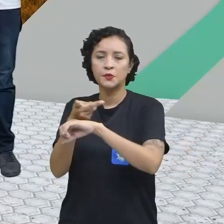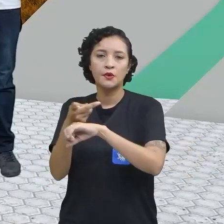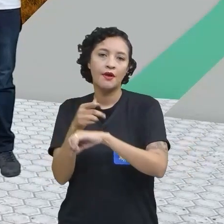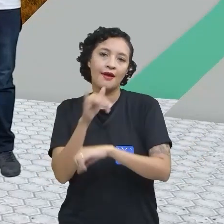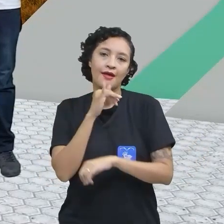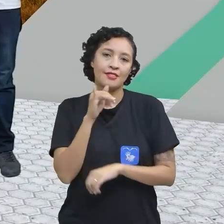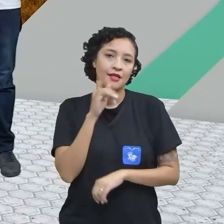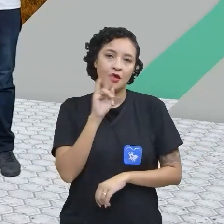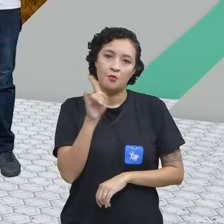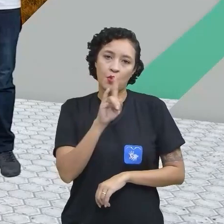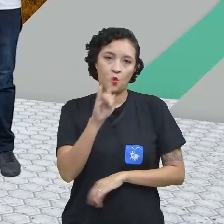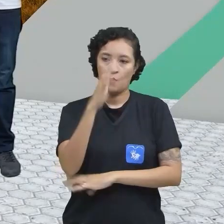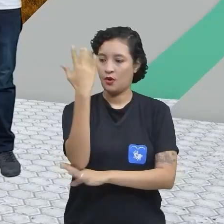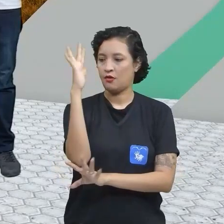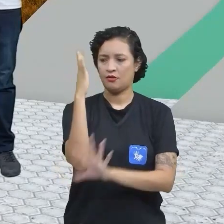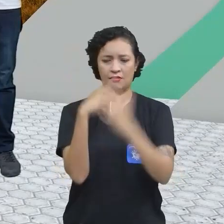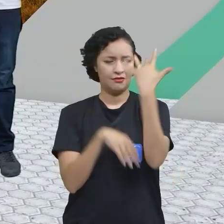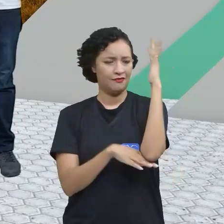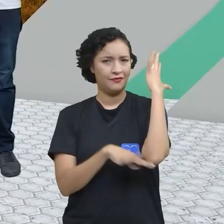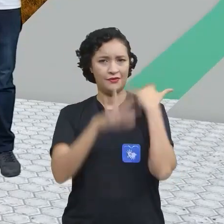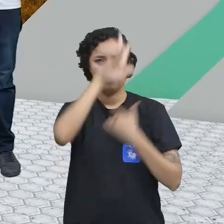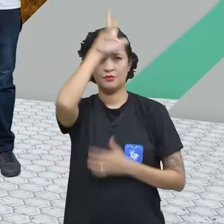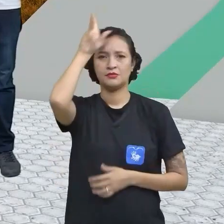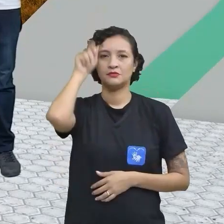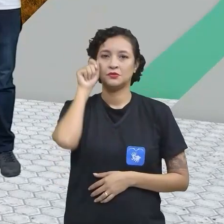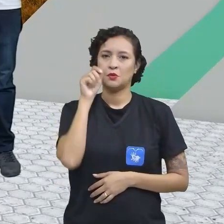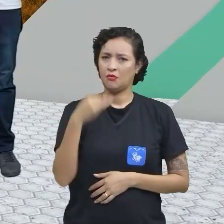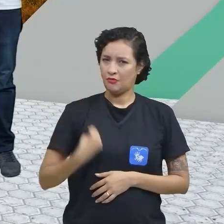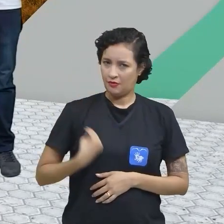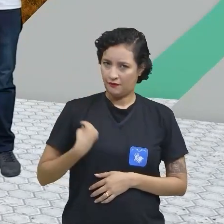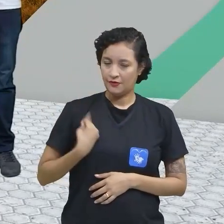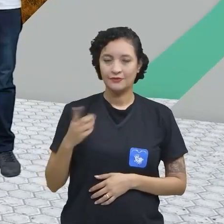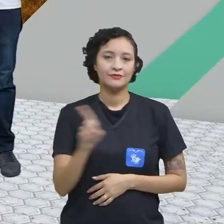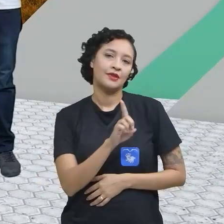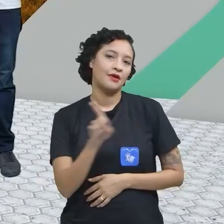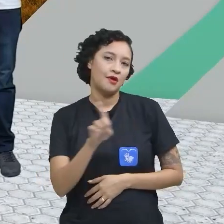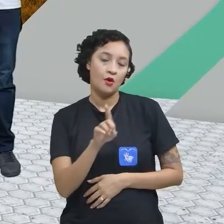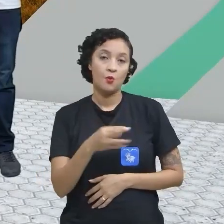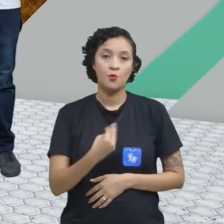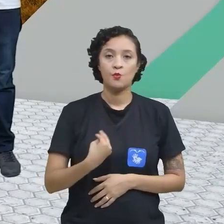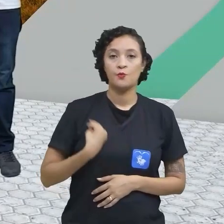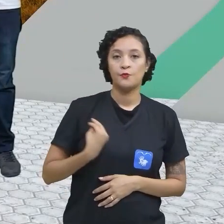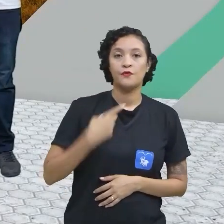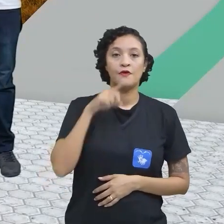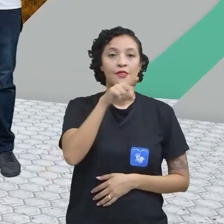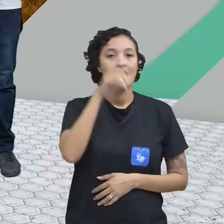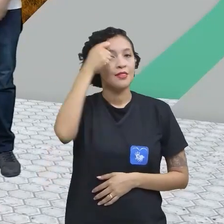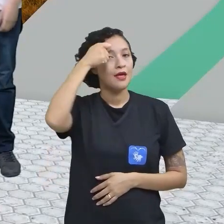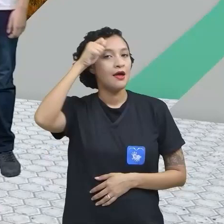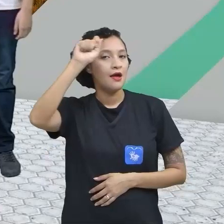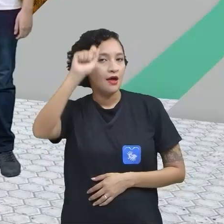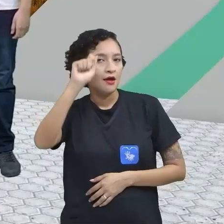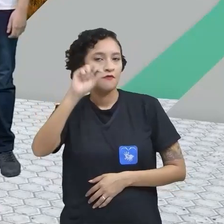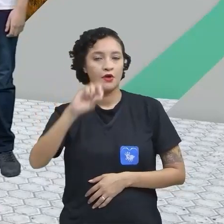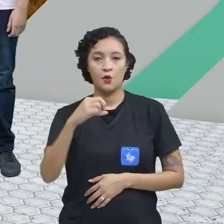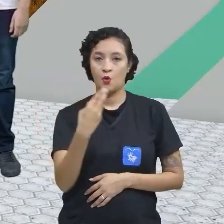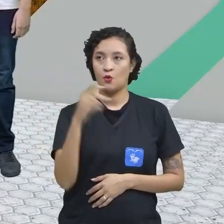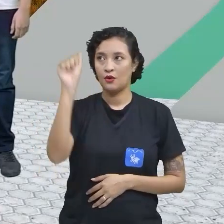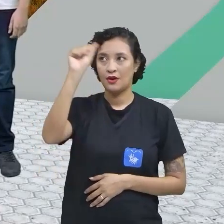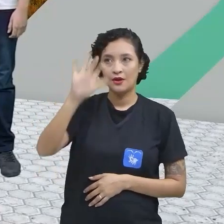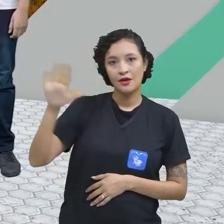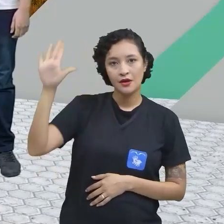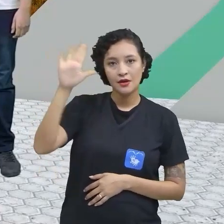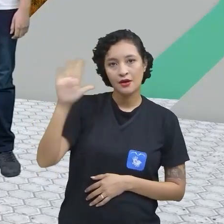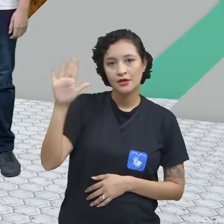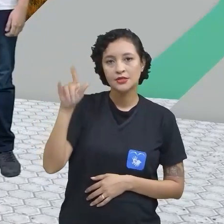na floresta amazônica. O leão não vive na floresta amazônica. Ele vive na África ou então na Ásia, em lugares onde